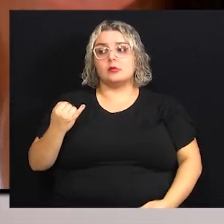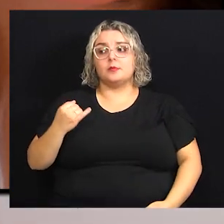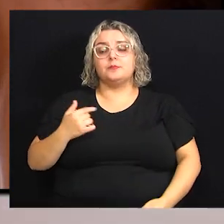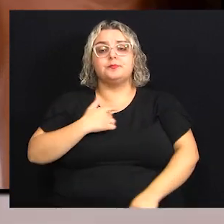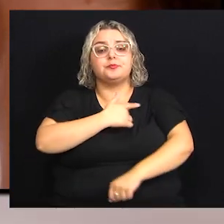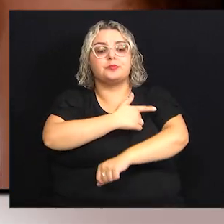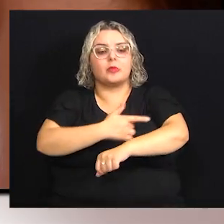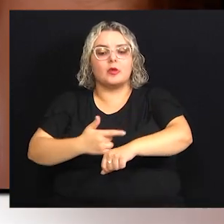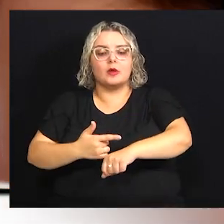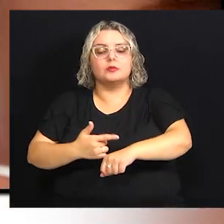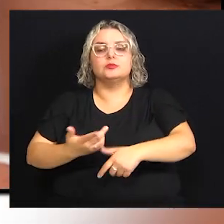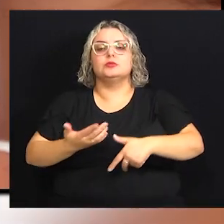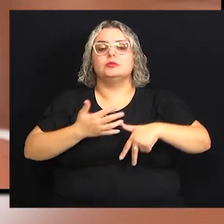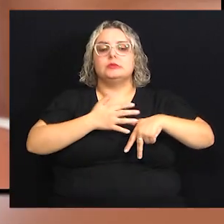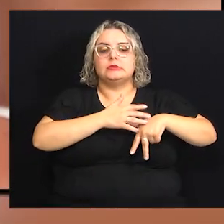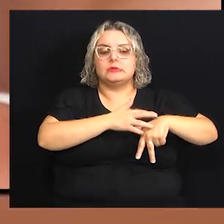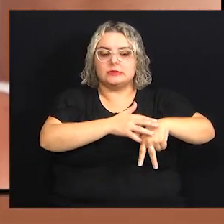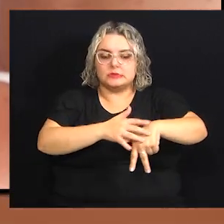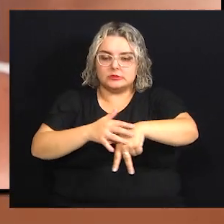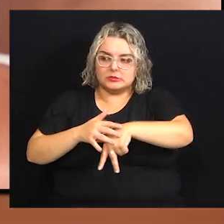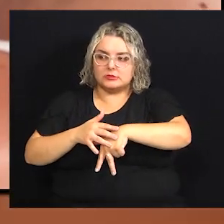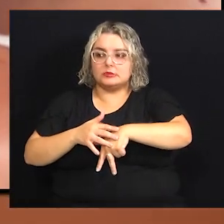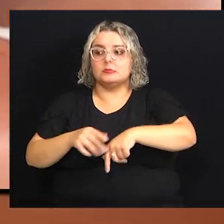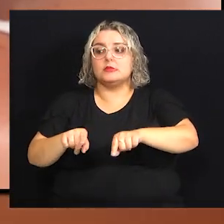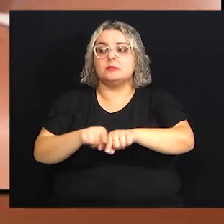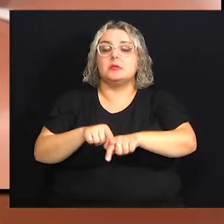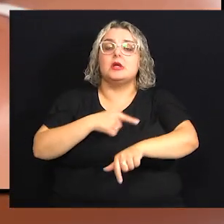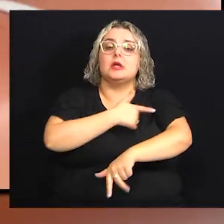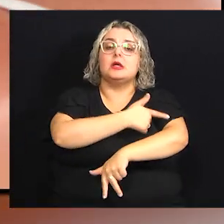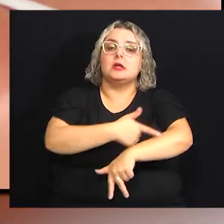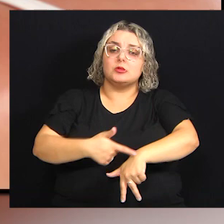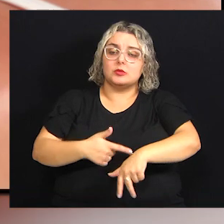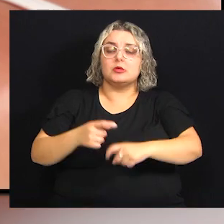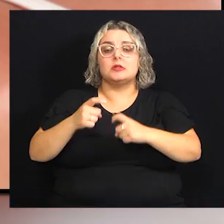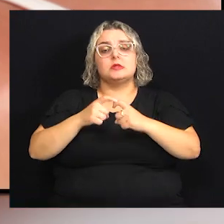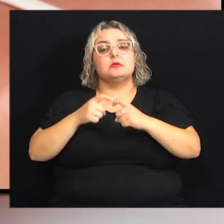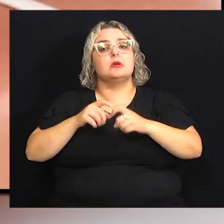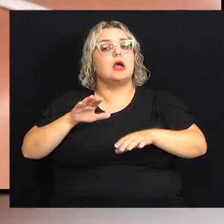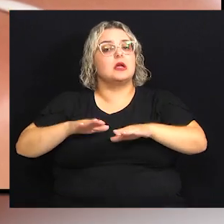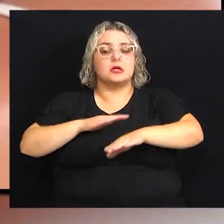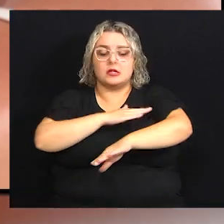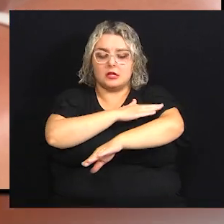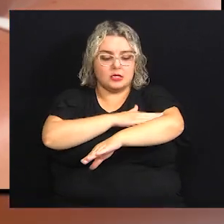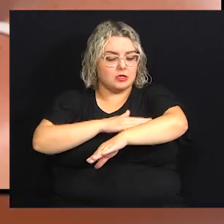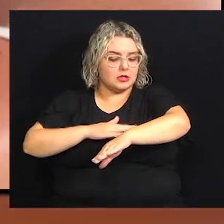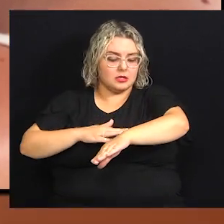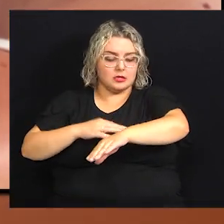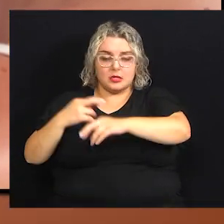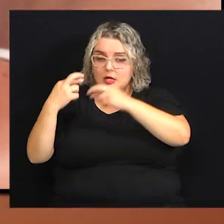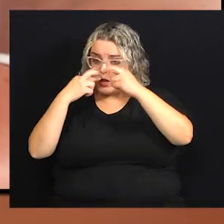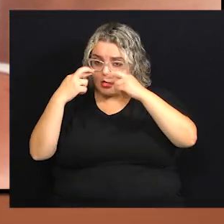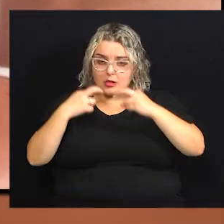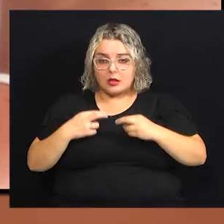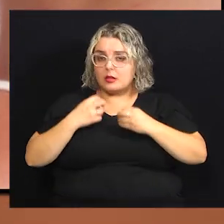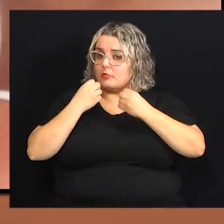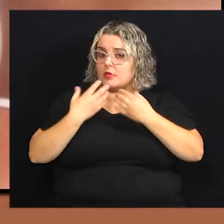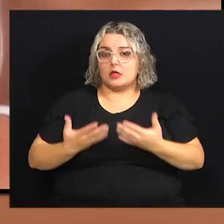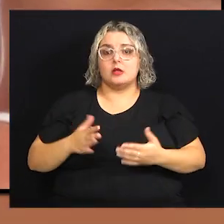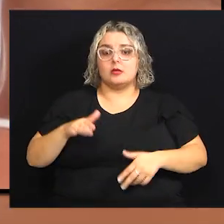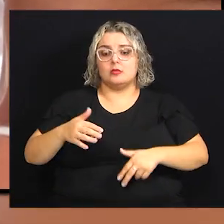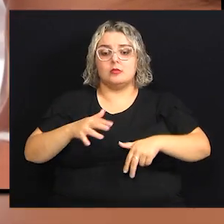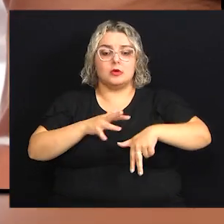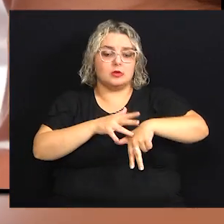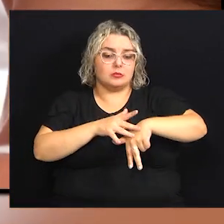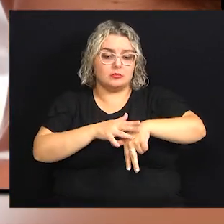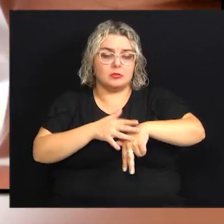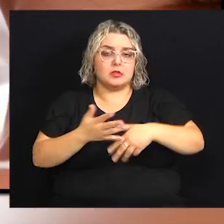a educação do paciente, mas às vezes também criar a educação dos médicos. A pele nem sempre ela é bem examinada quando um